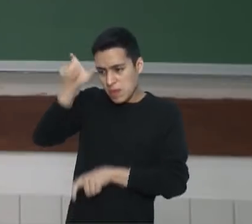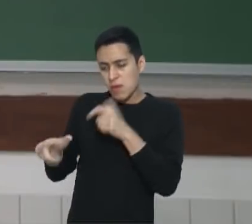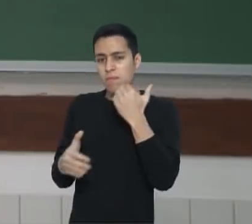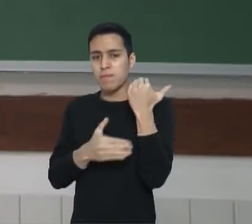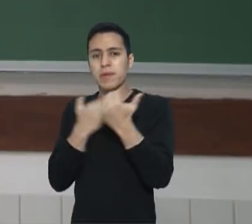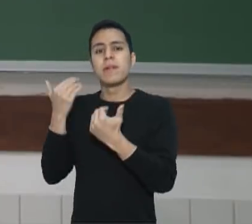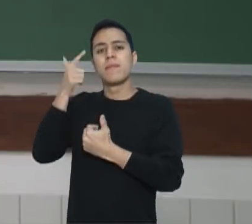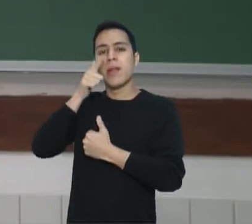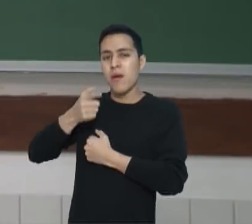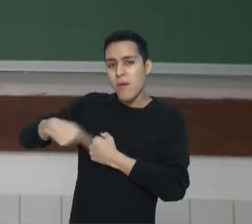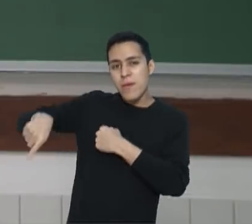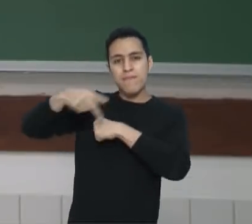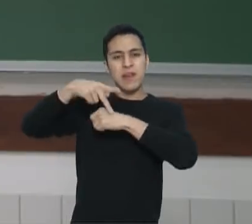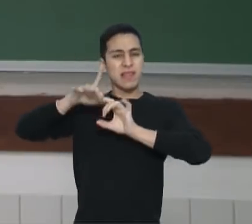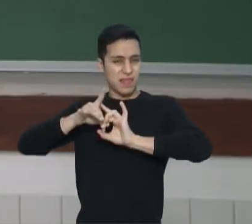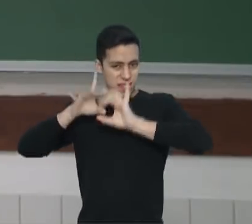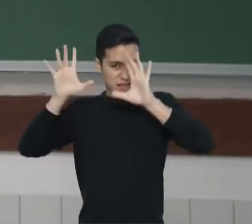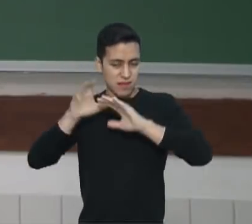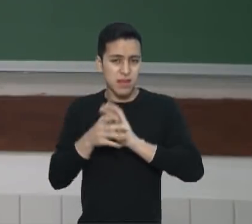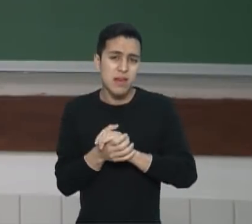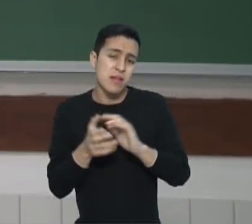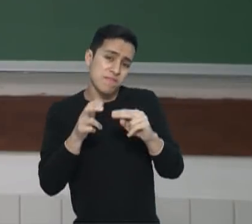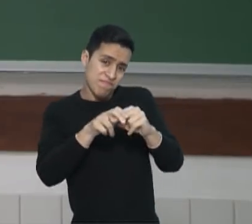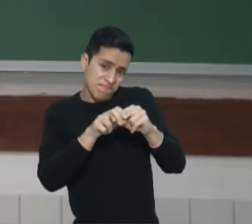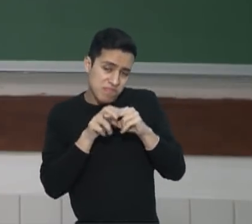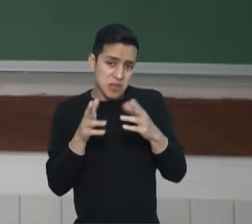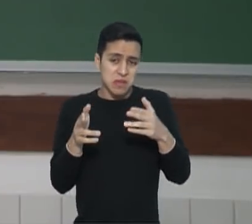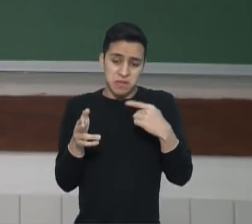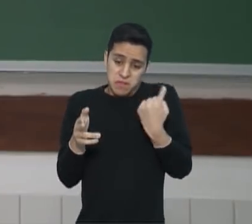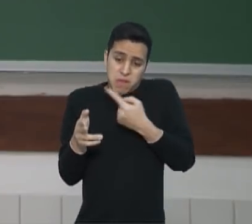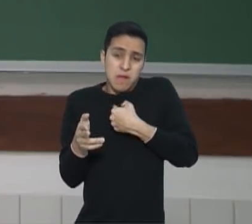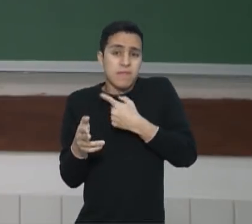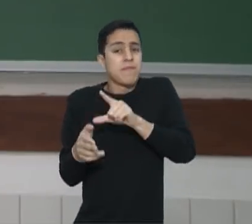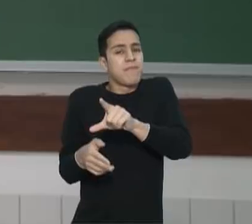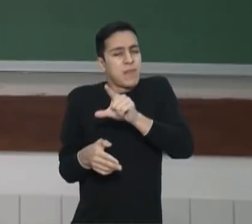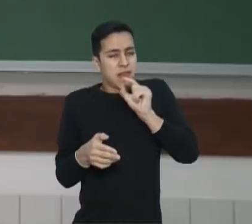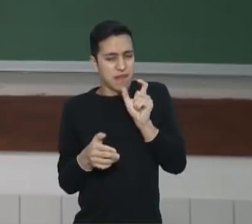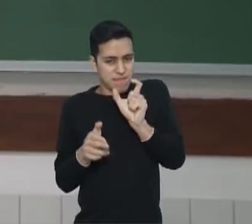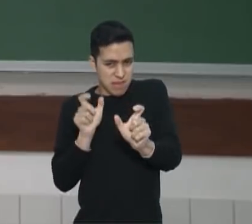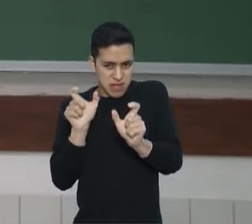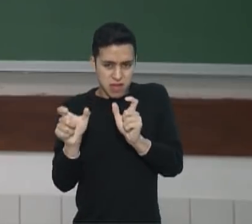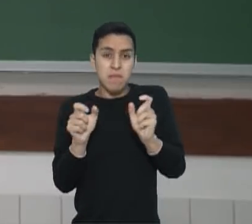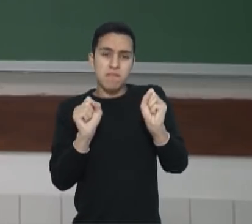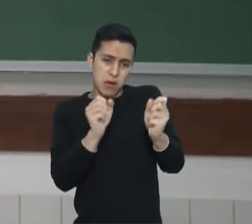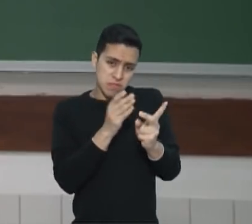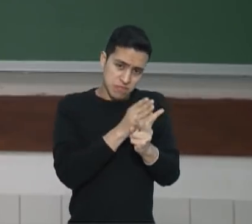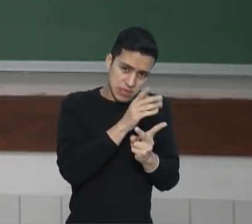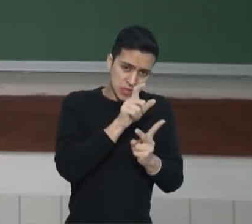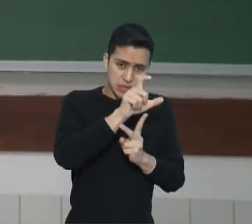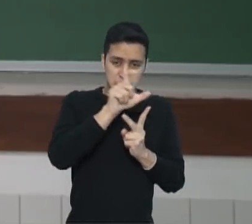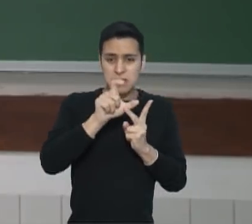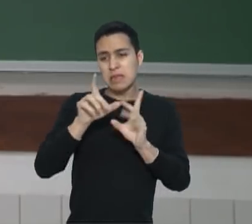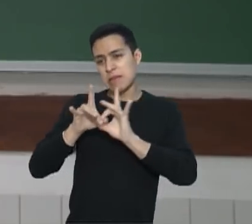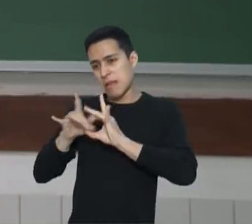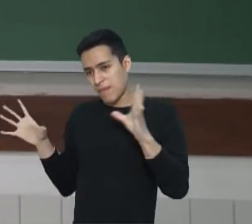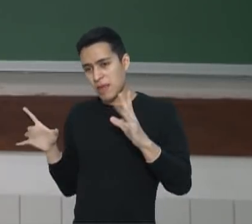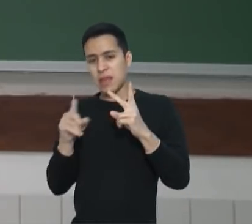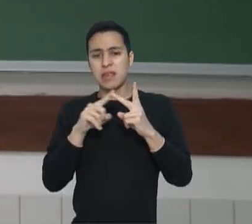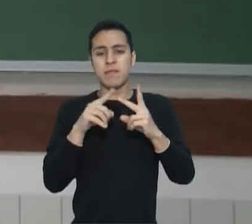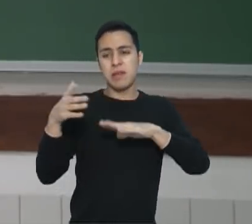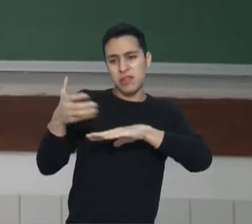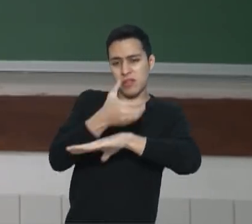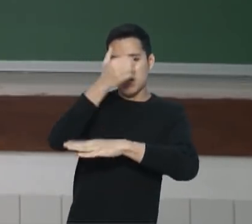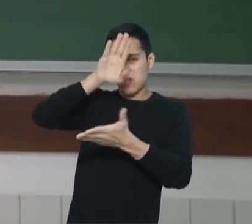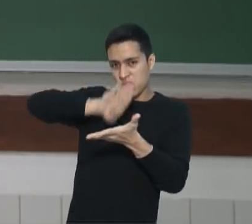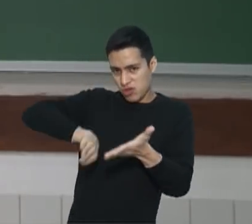países se tornassem independentes. Então preferimos, aí, embora apareçam os dois termos, descolonização e independência, o professor quer